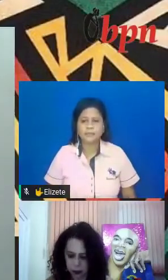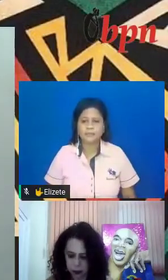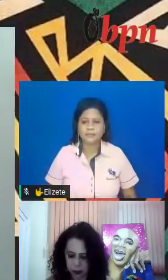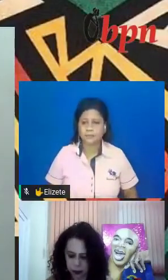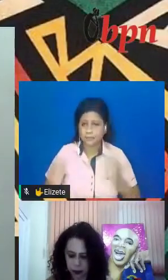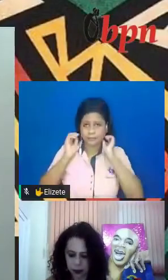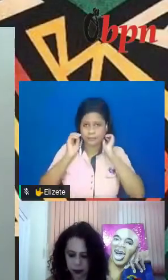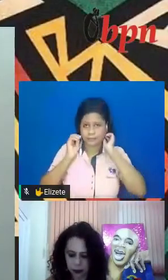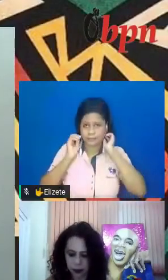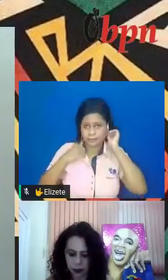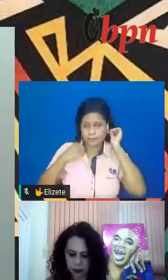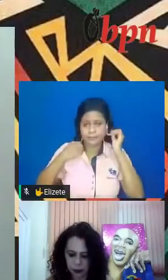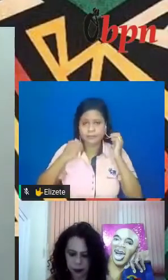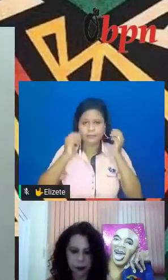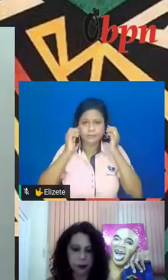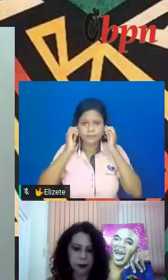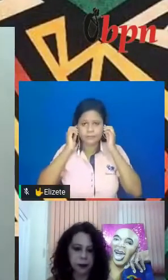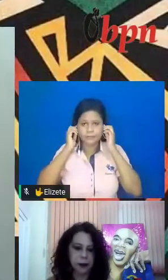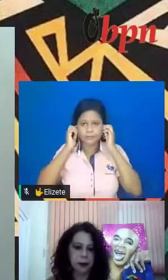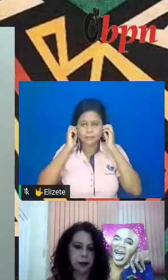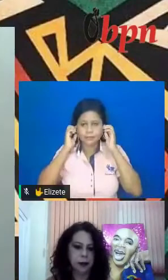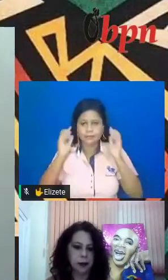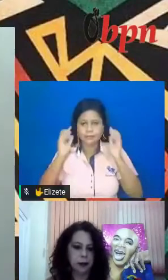ela carrega muito